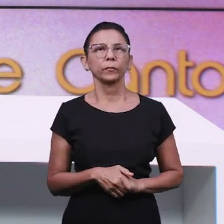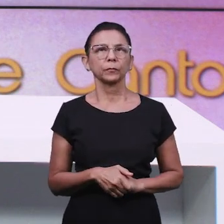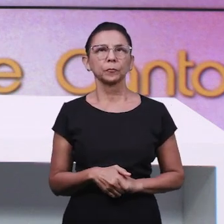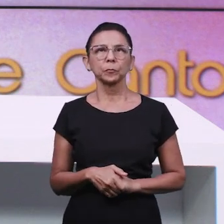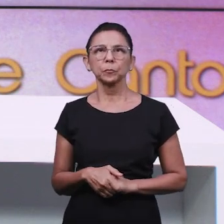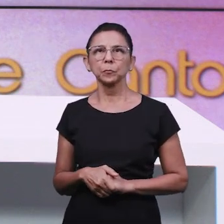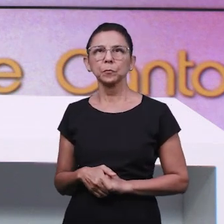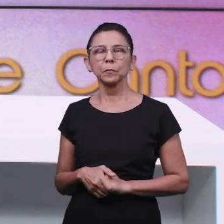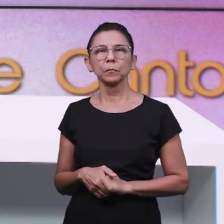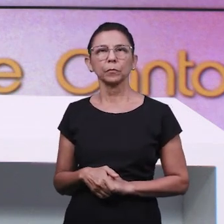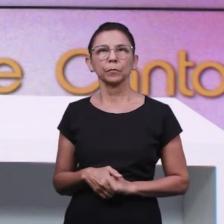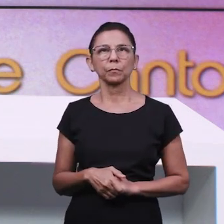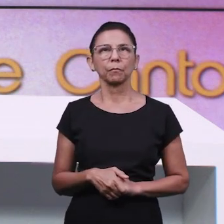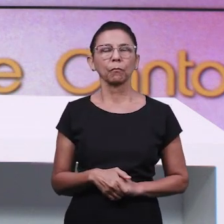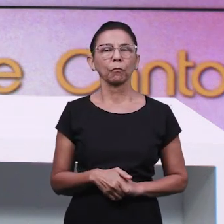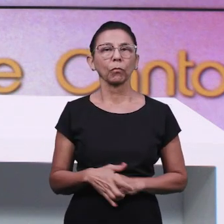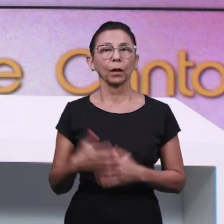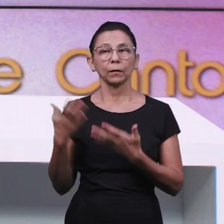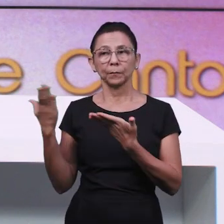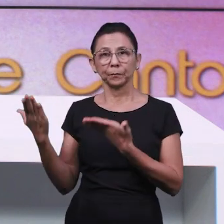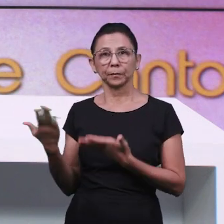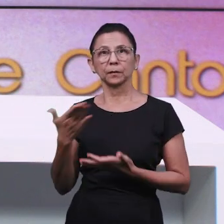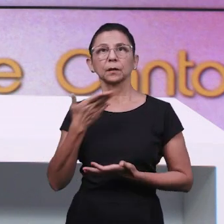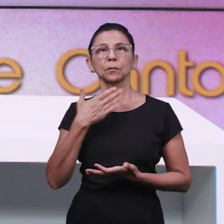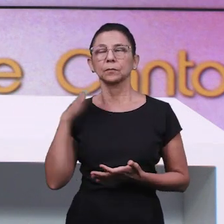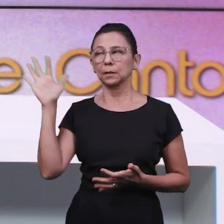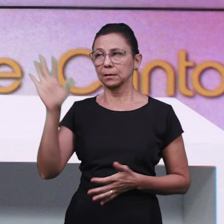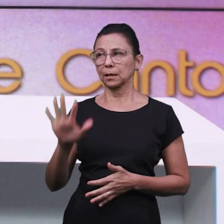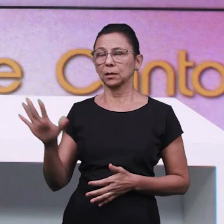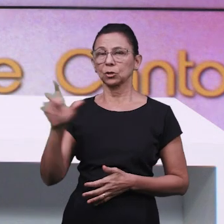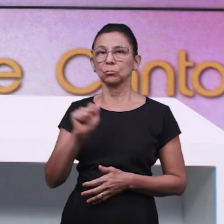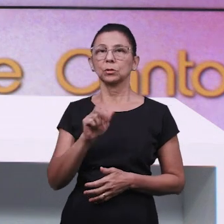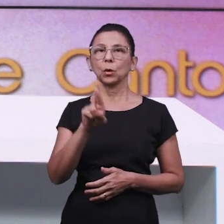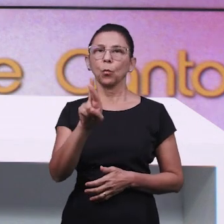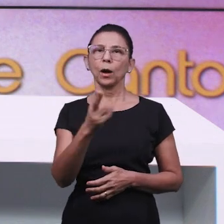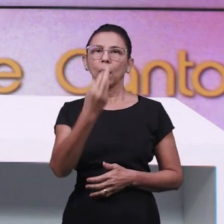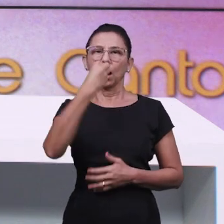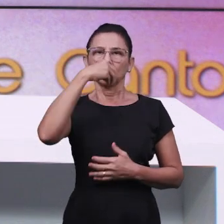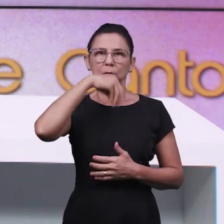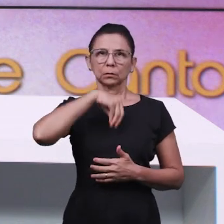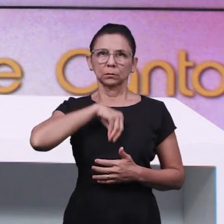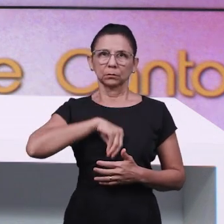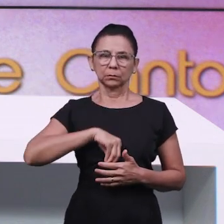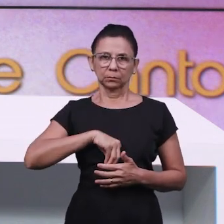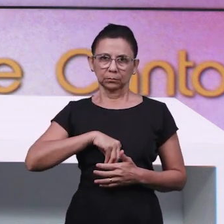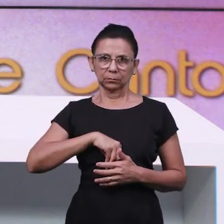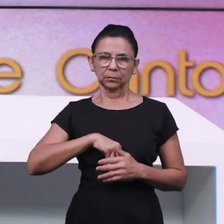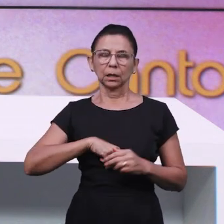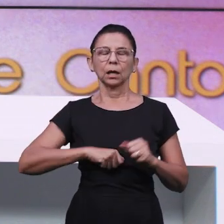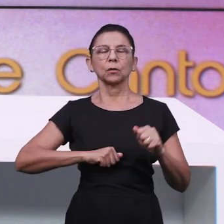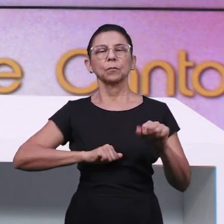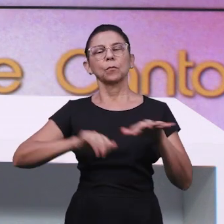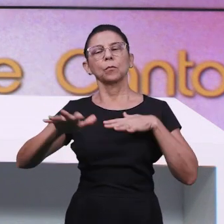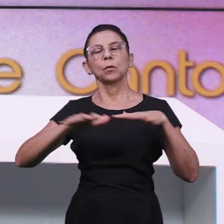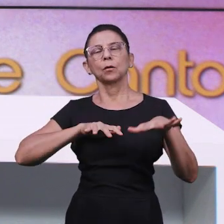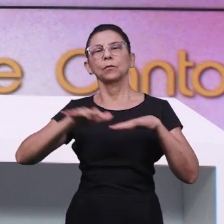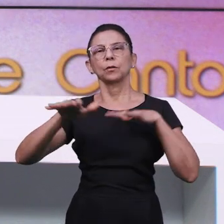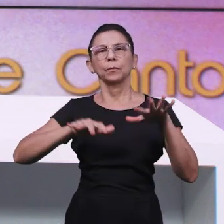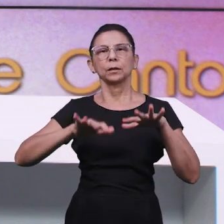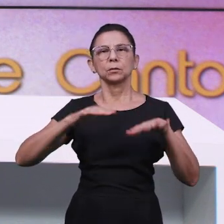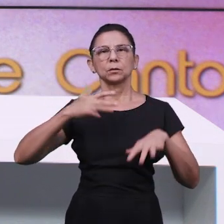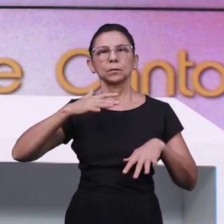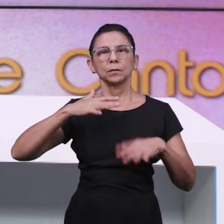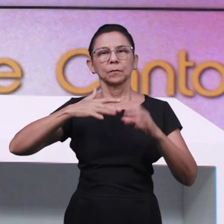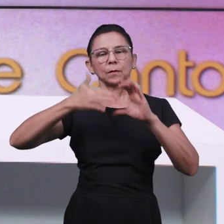aqui chegou o ar expirado, entrando em contato com pregas, começou um movimento de vibração da